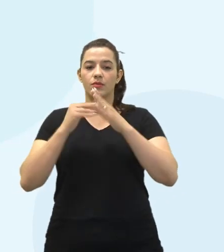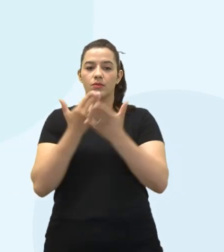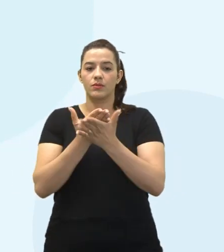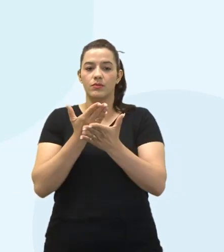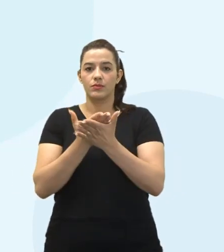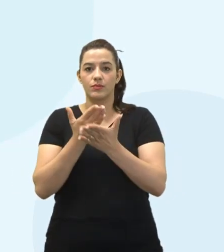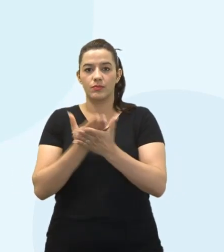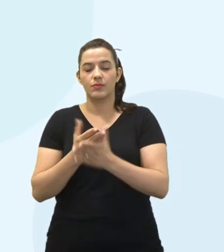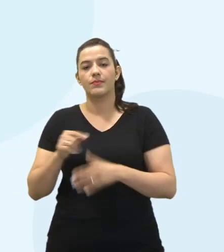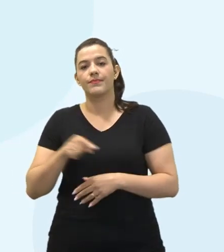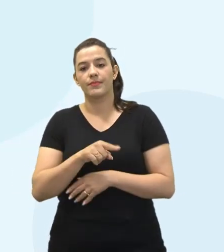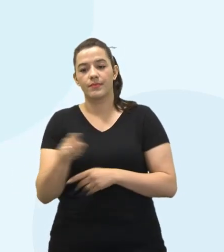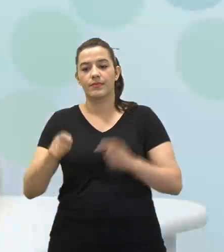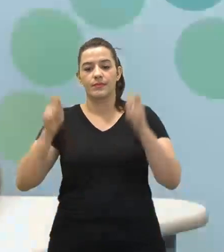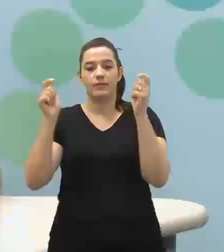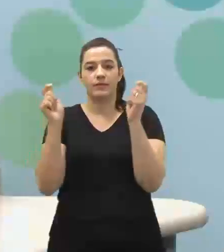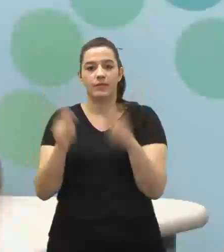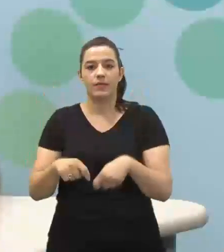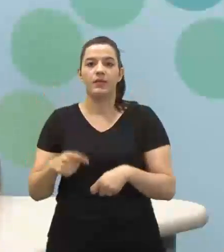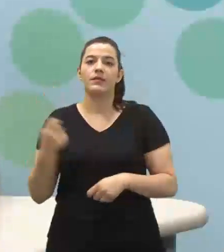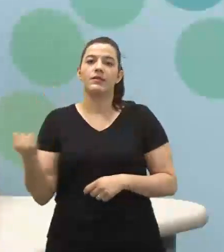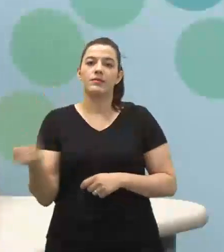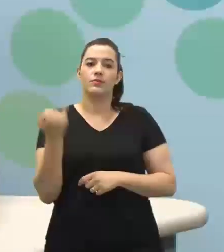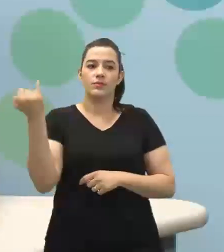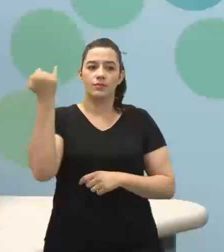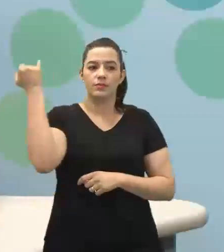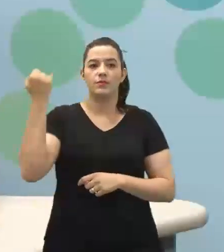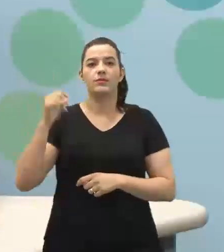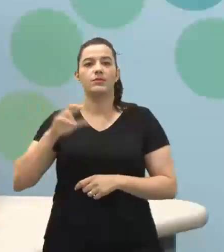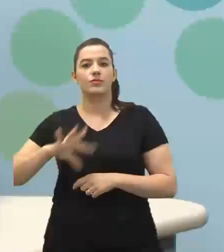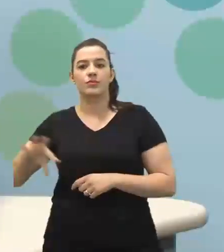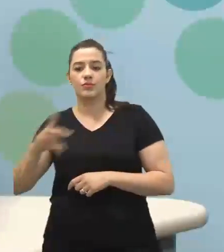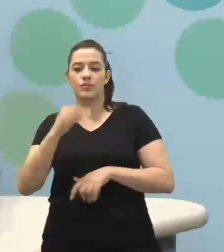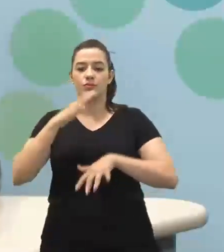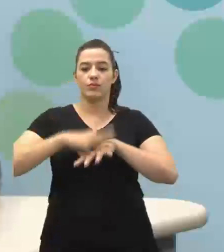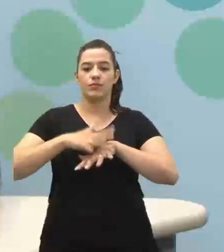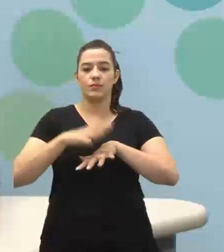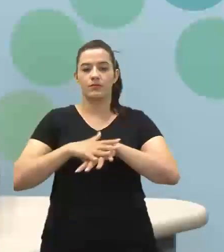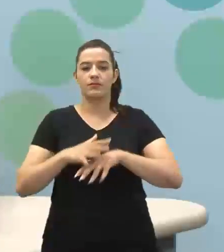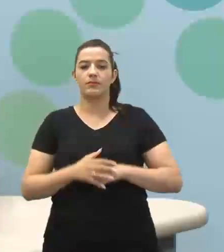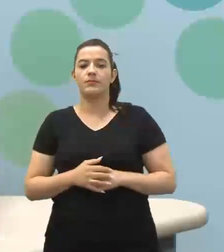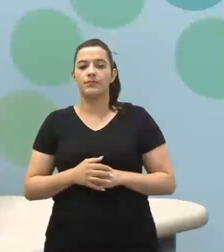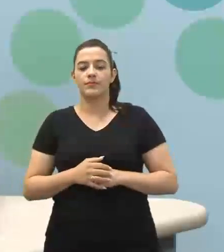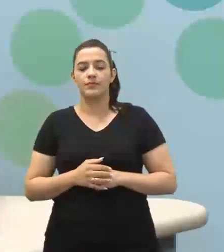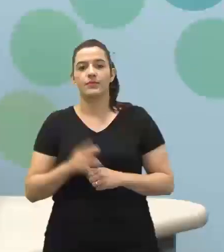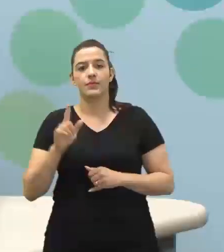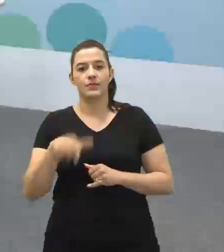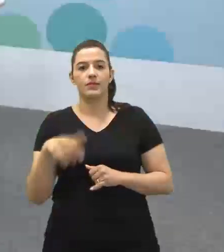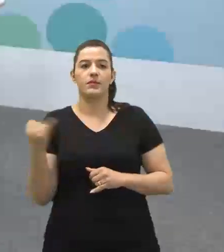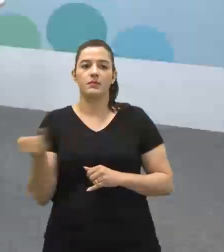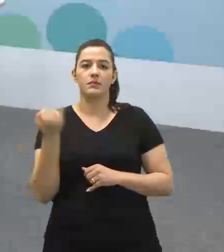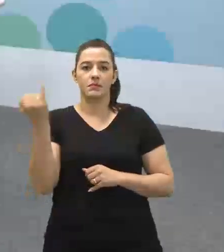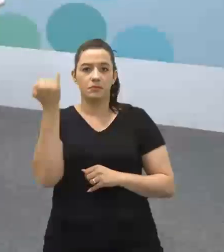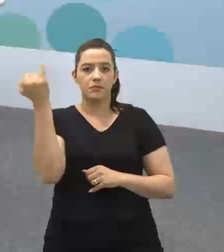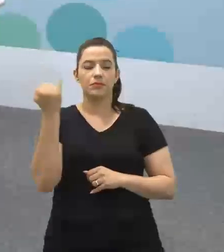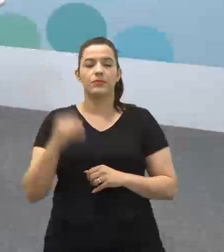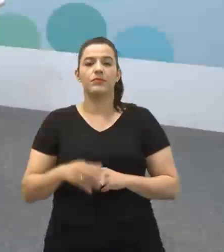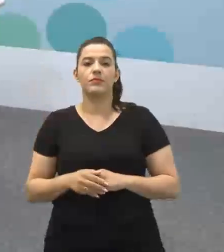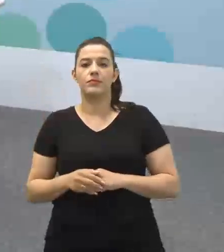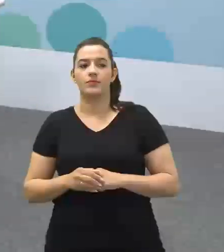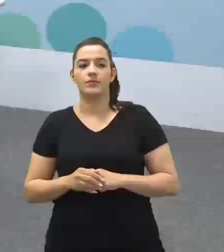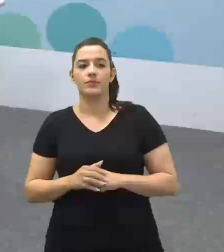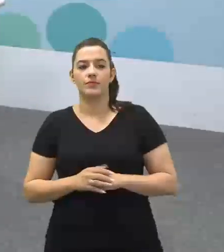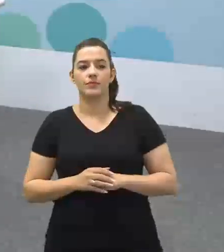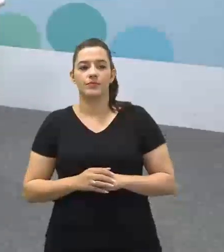tá propiciando esse letramento matemático né Rafael que que interessante isso não é muito